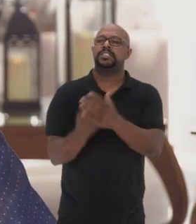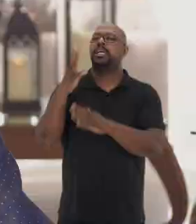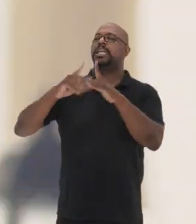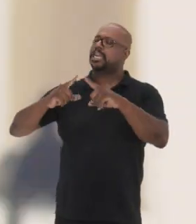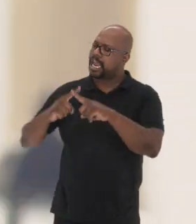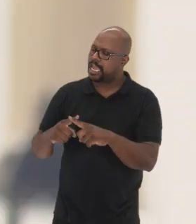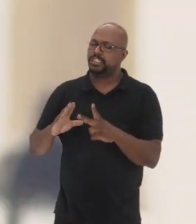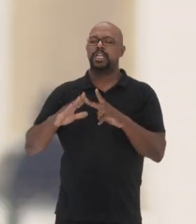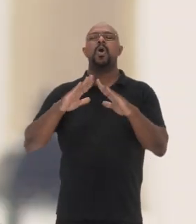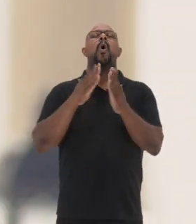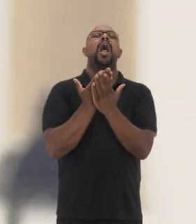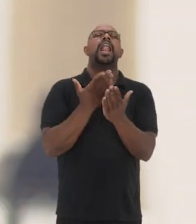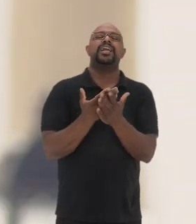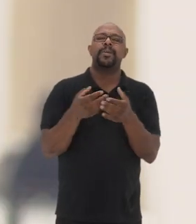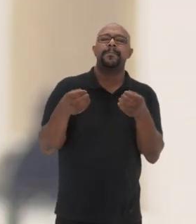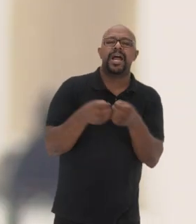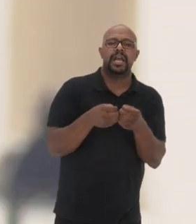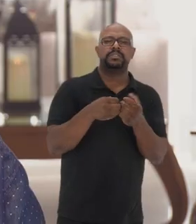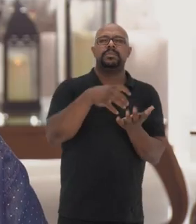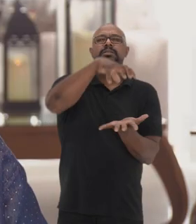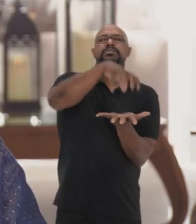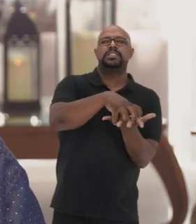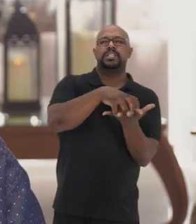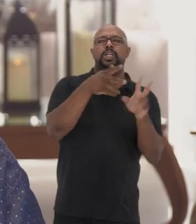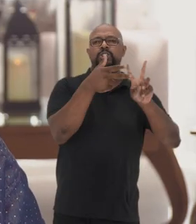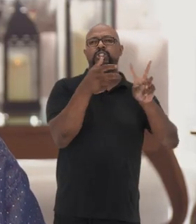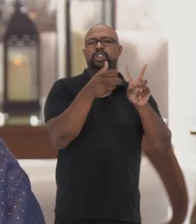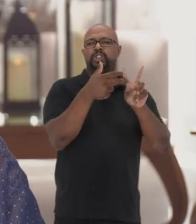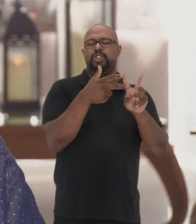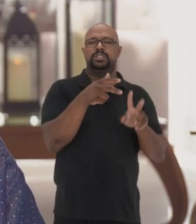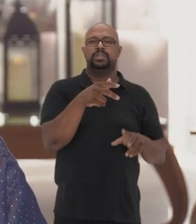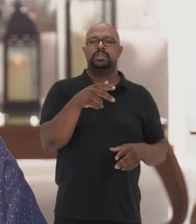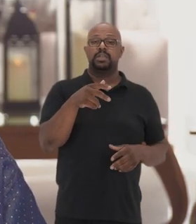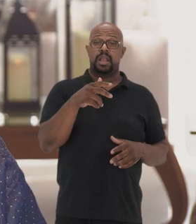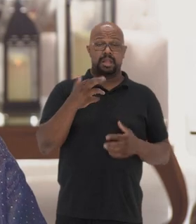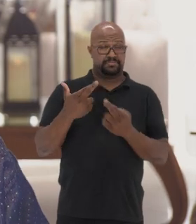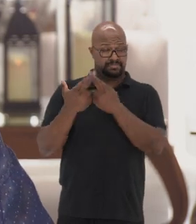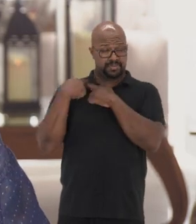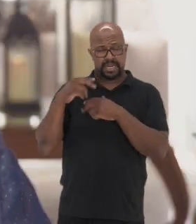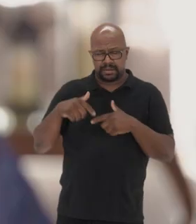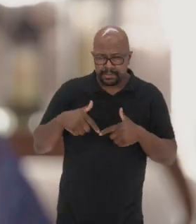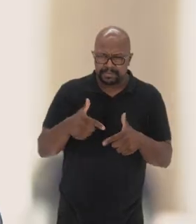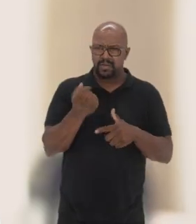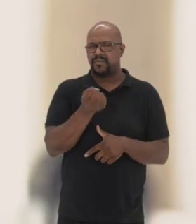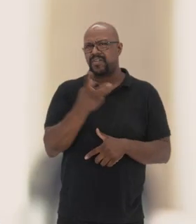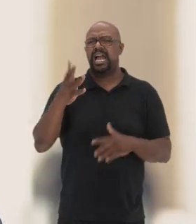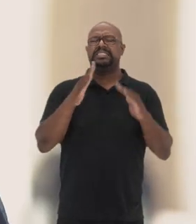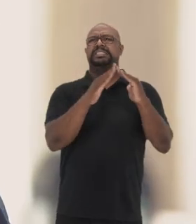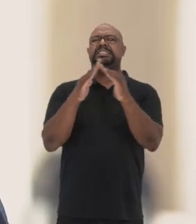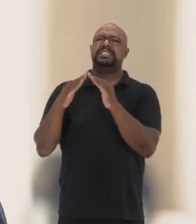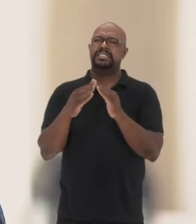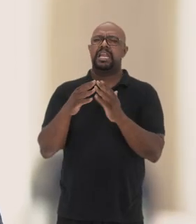colégios próximos as aldeias indígenas as missões eram basicamente núcleos centrais com várias residências